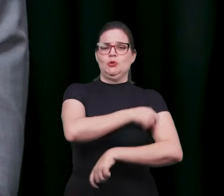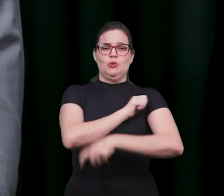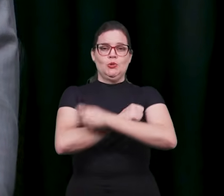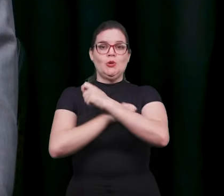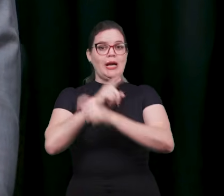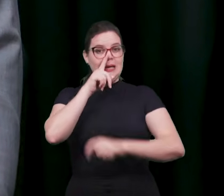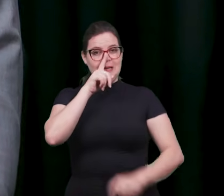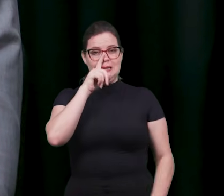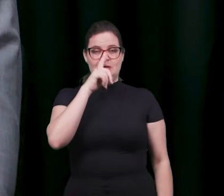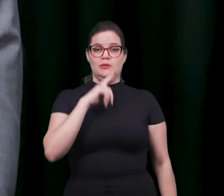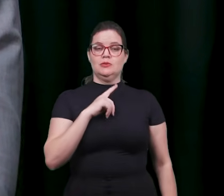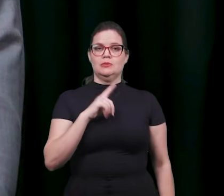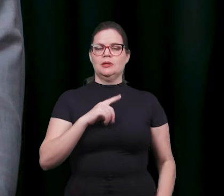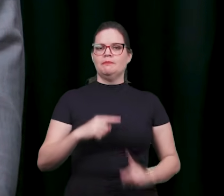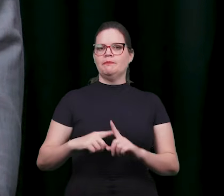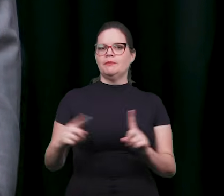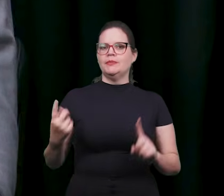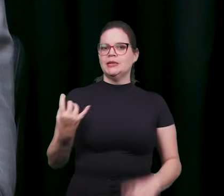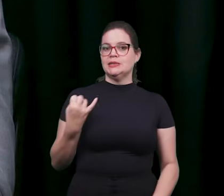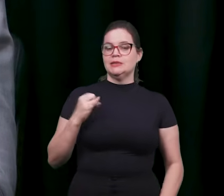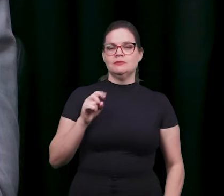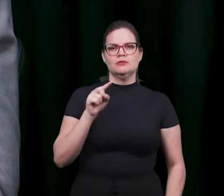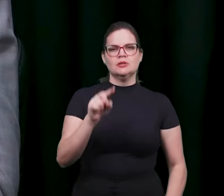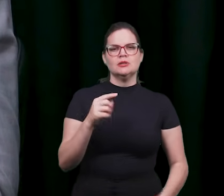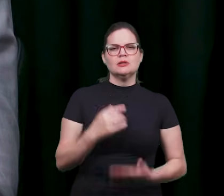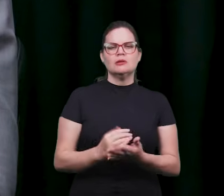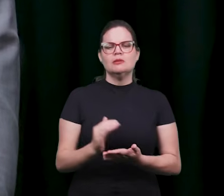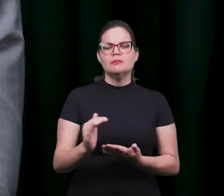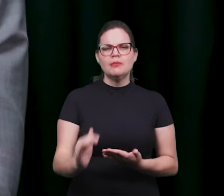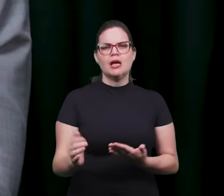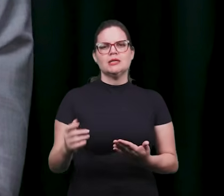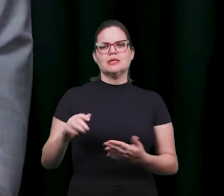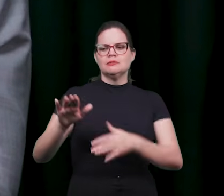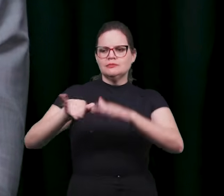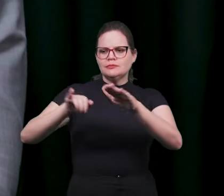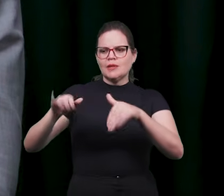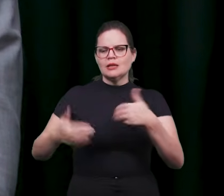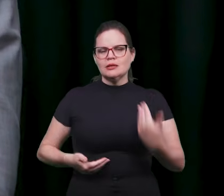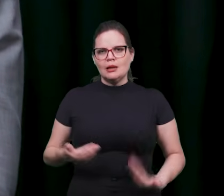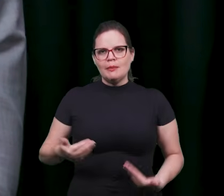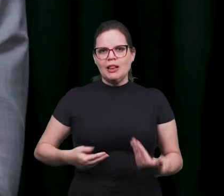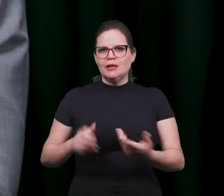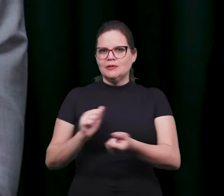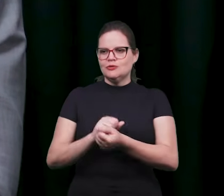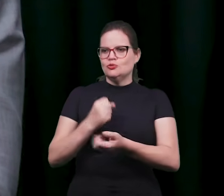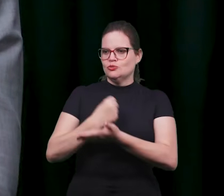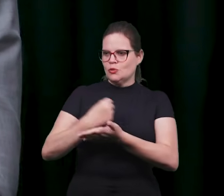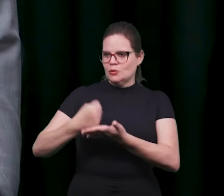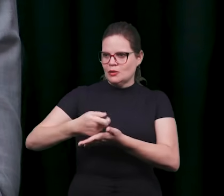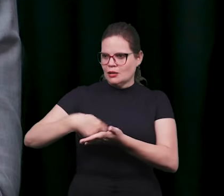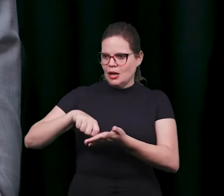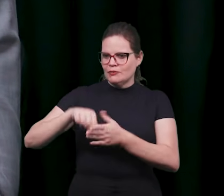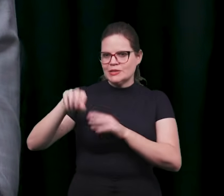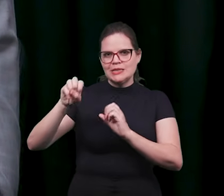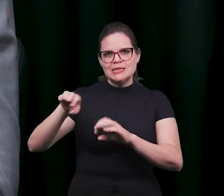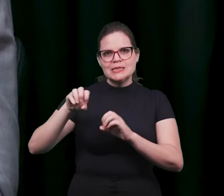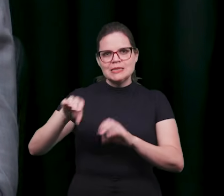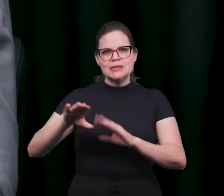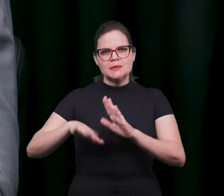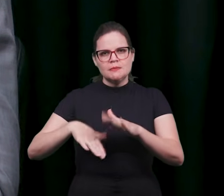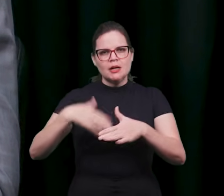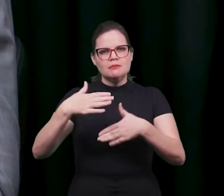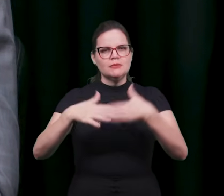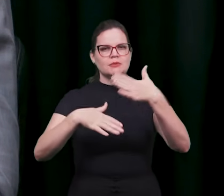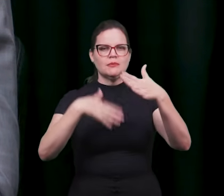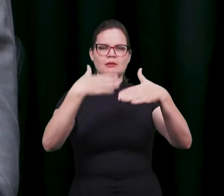muito arriscado, né? É muito arriscado, mas quando você começa a colocar outras pessoas com você, quando você ensina,